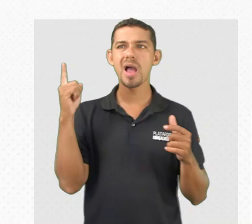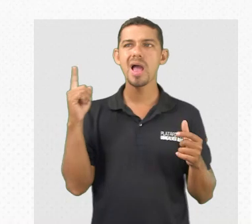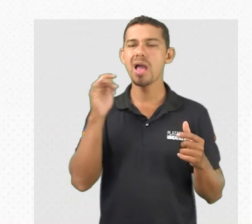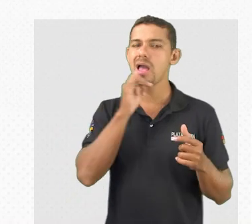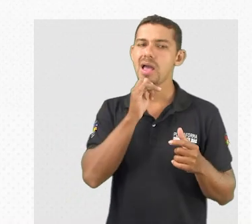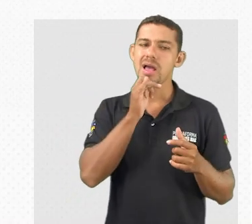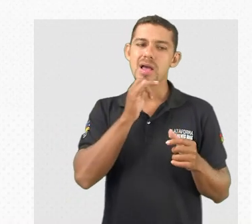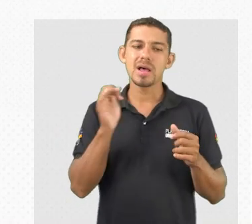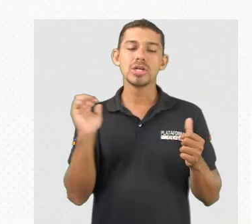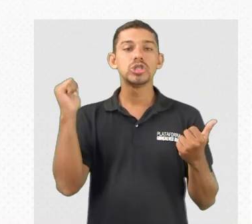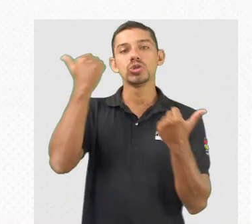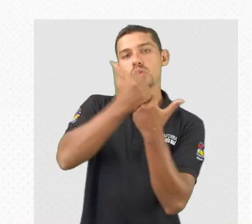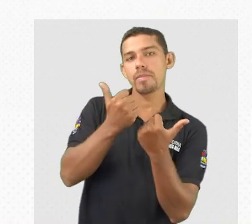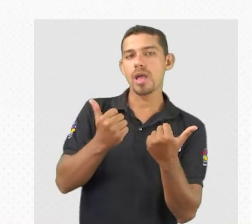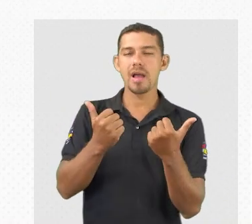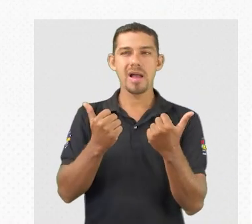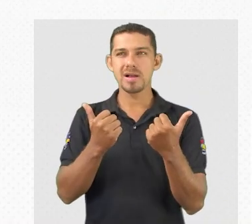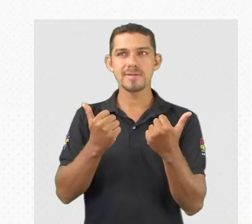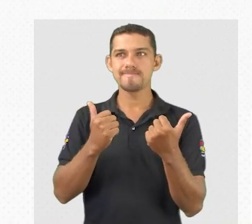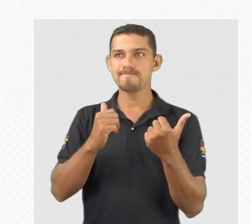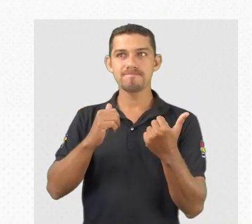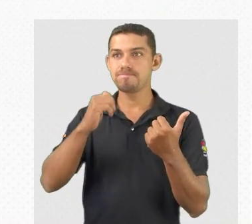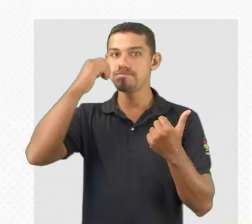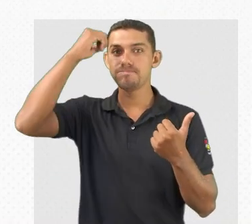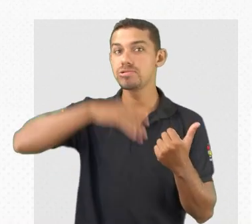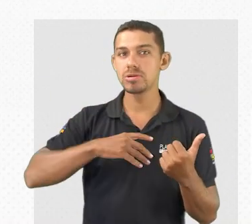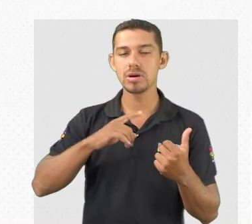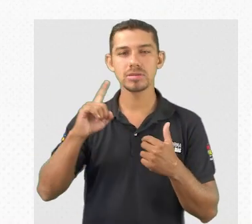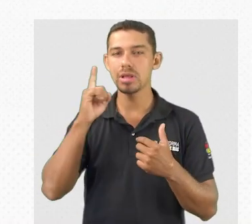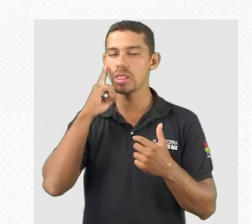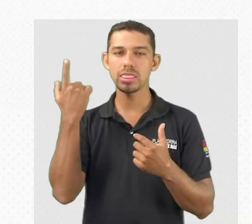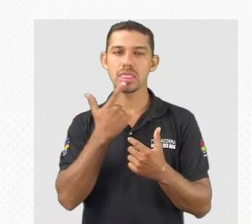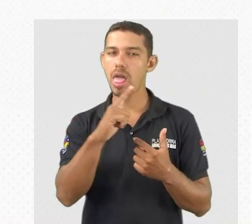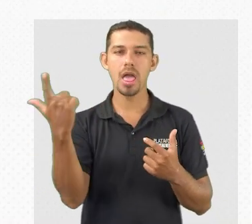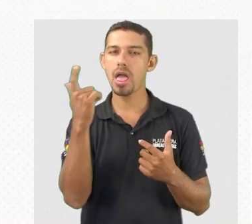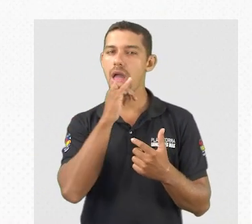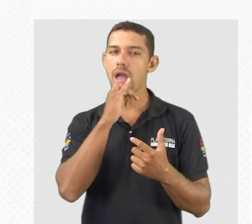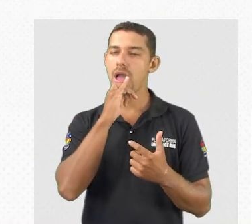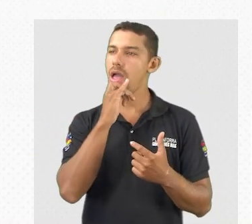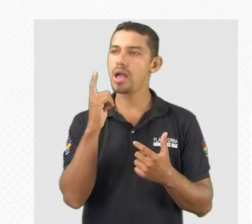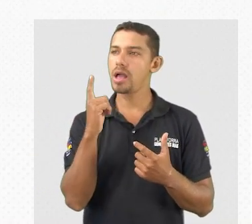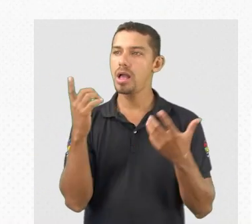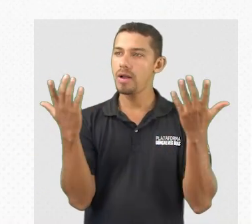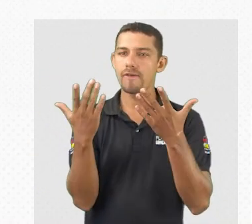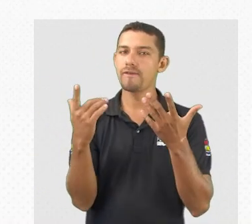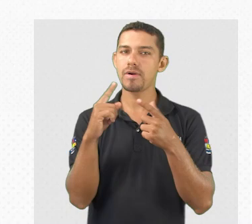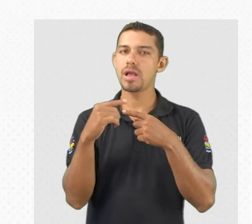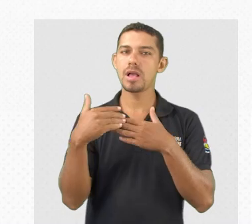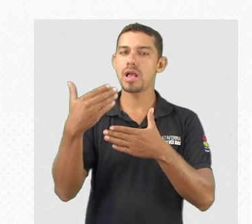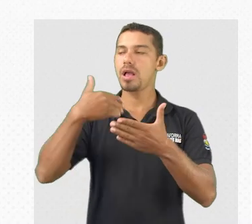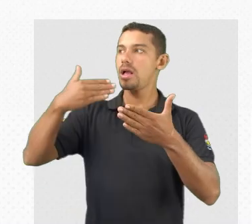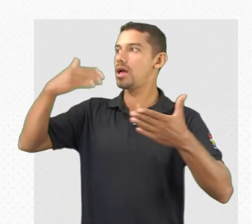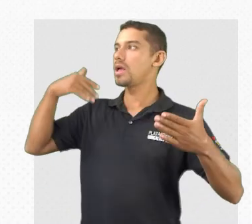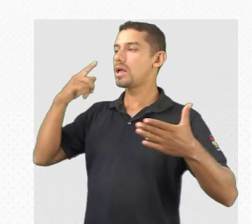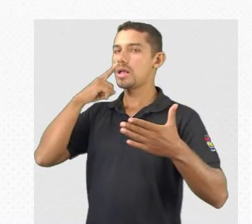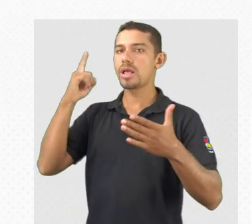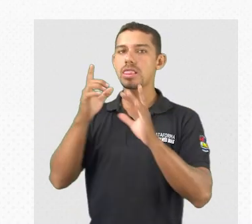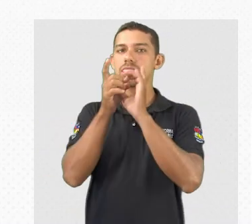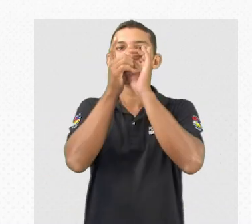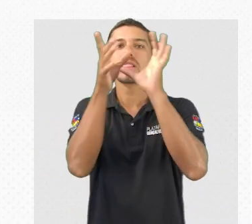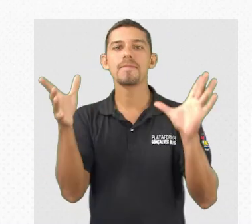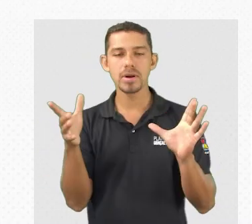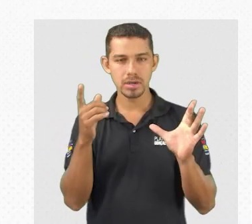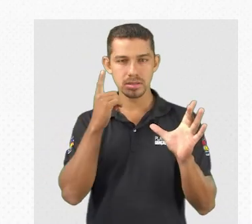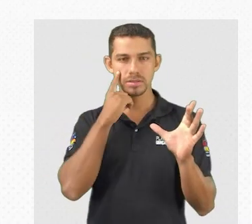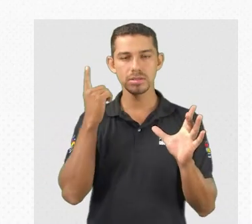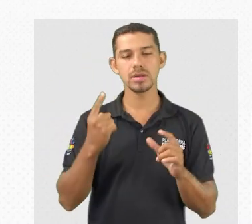fez uma substituição radical ou alguma alteração radical na forma como nós temos exercido a